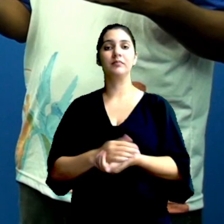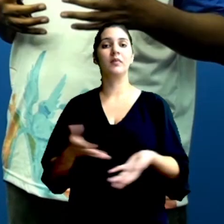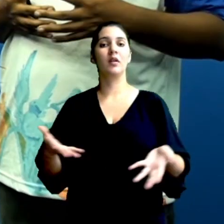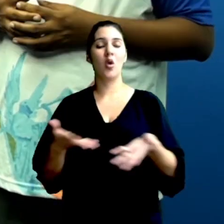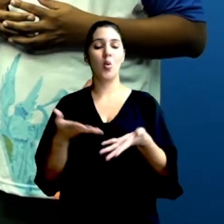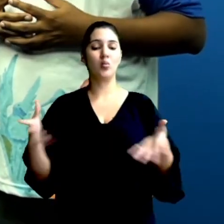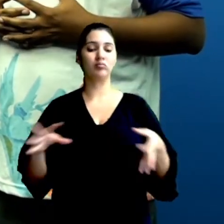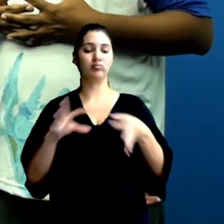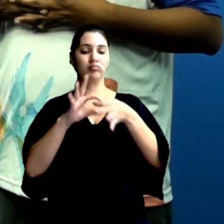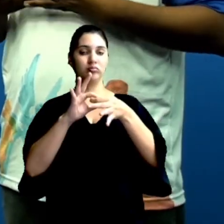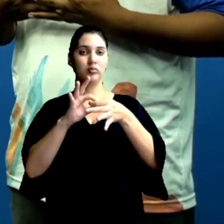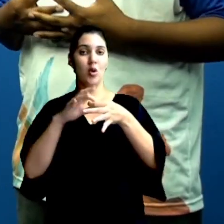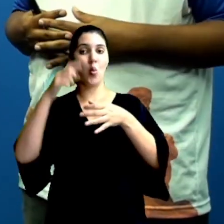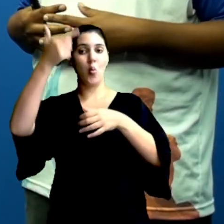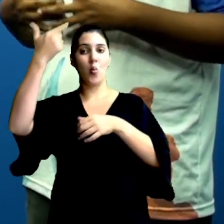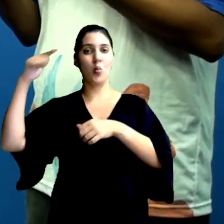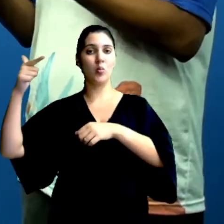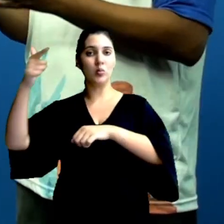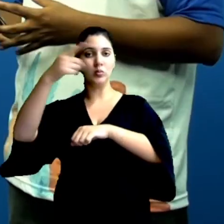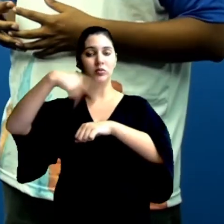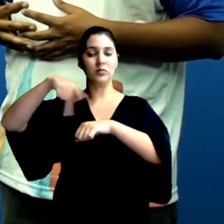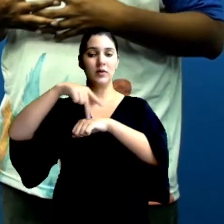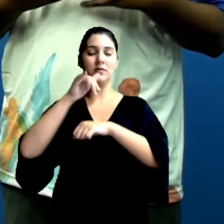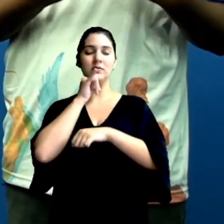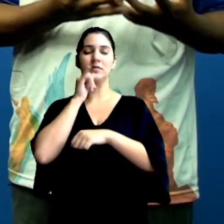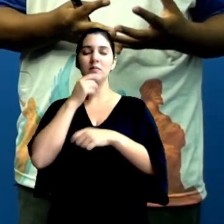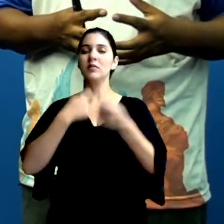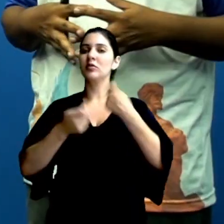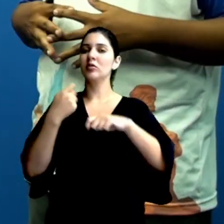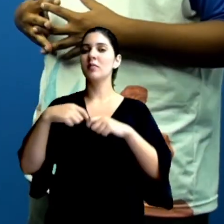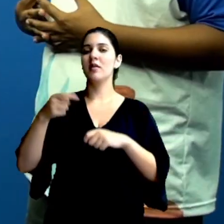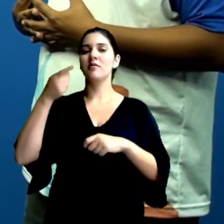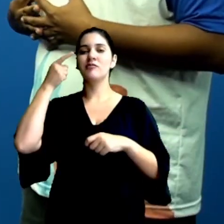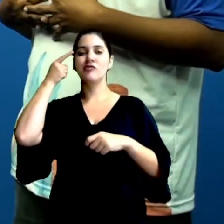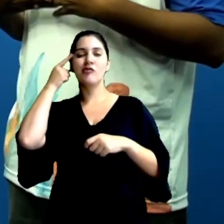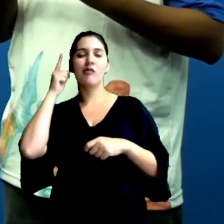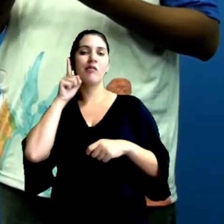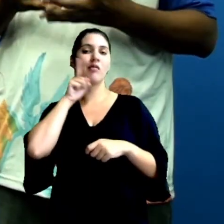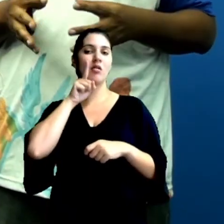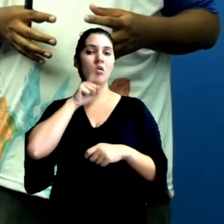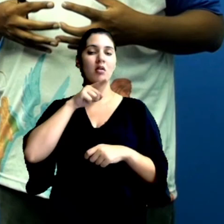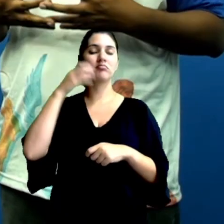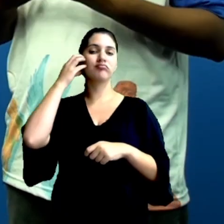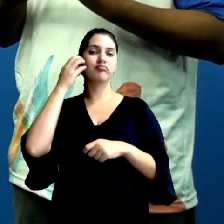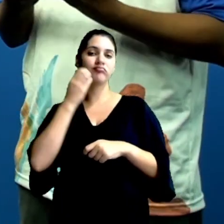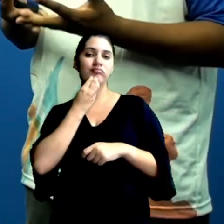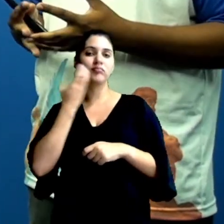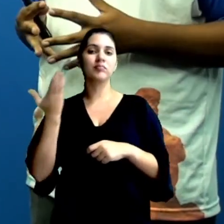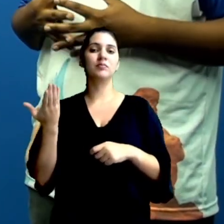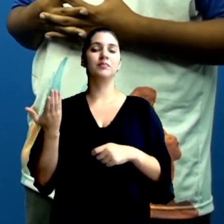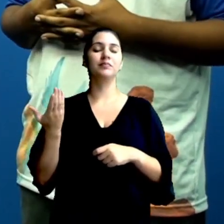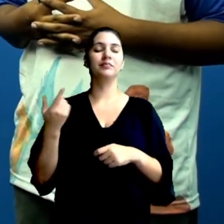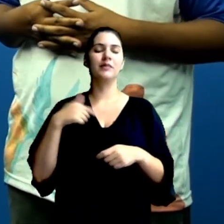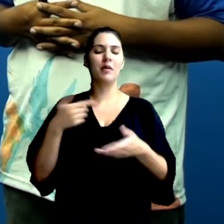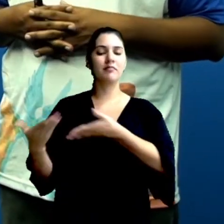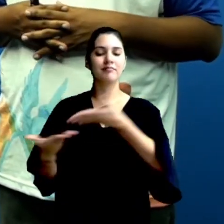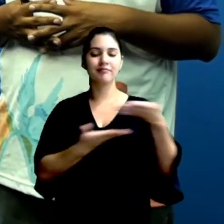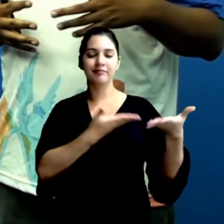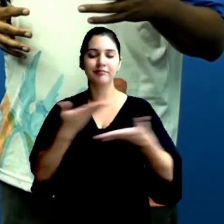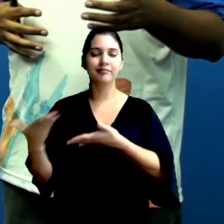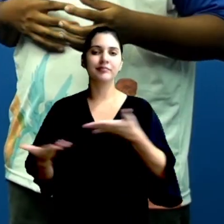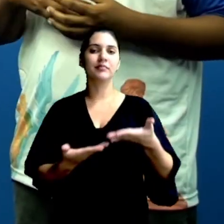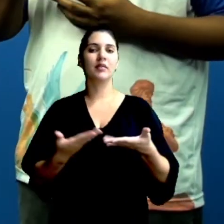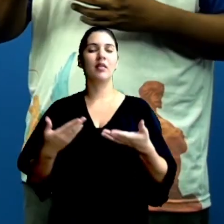hoje alianças com outros países com grande economia, como a China, como a Rússia, como os Estados Unidos, a Arábia Saudita tem relações estreitas, né, com os Estados